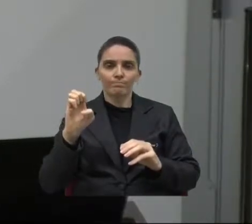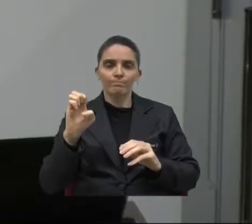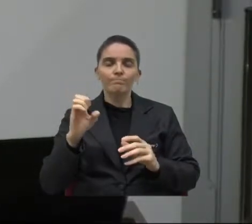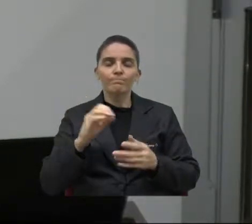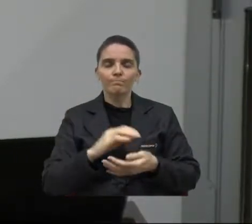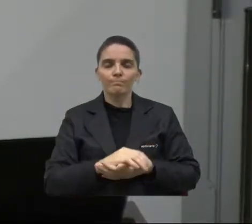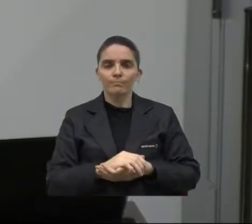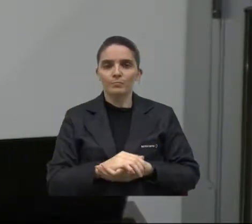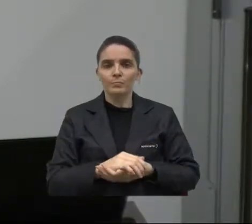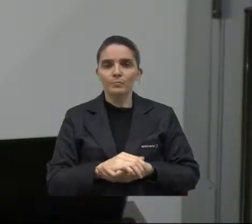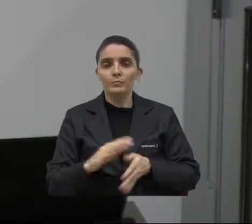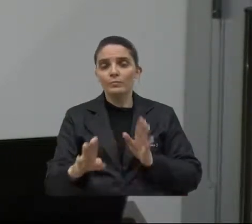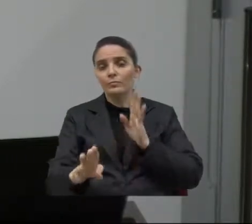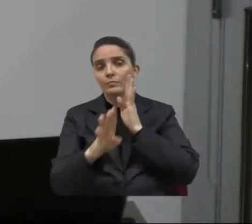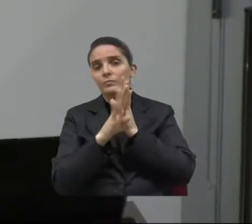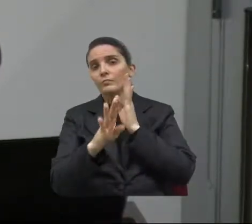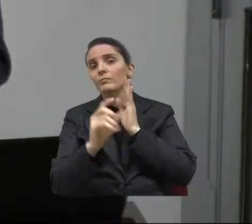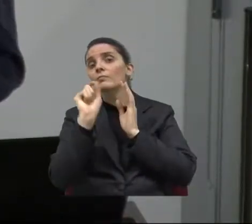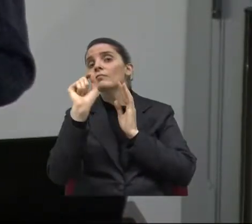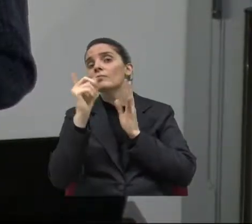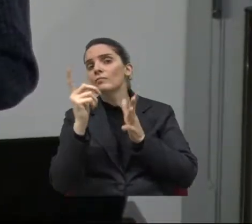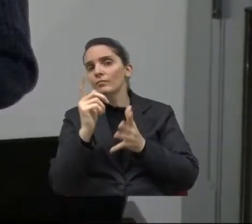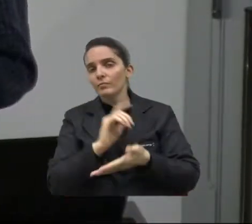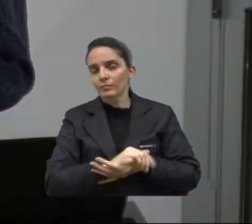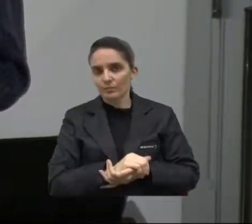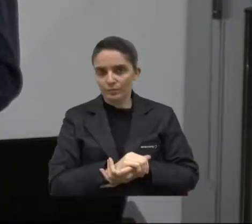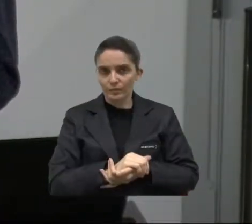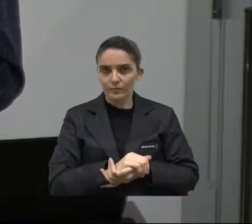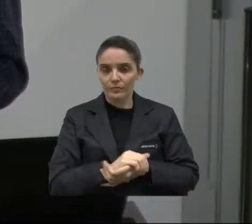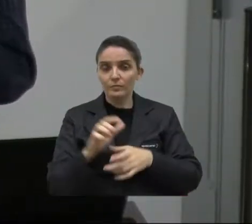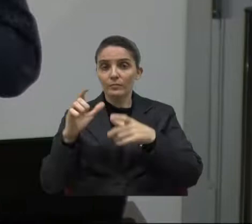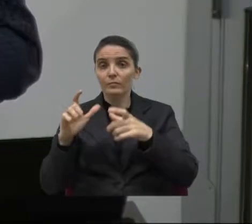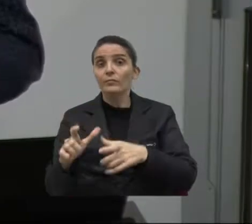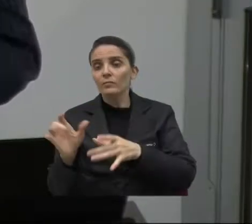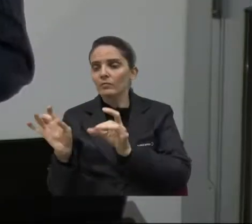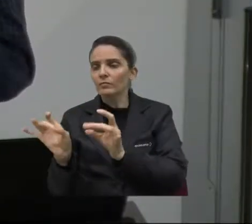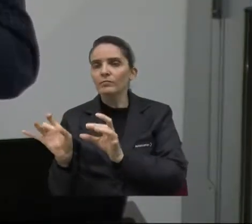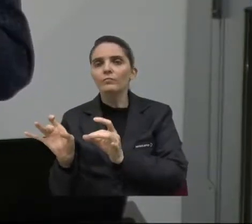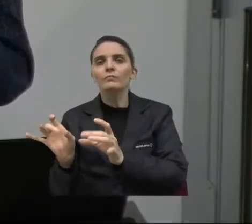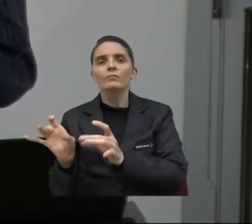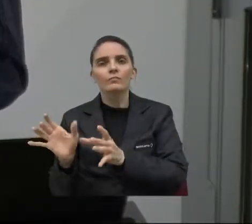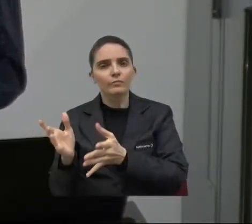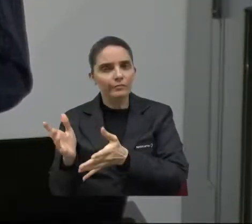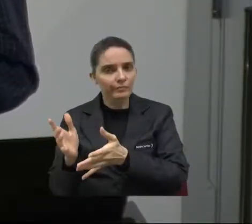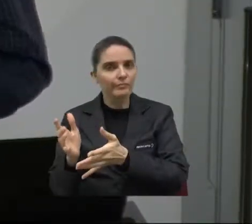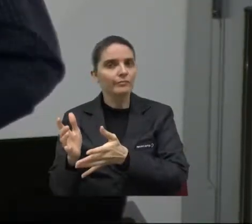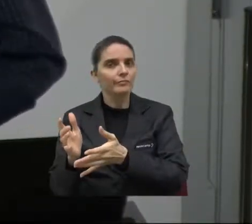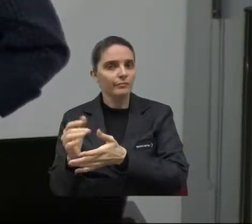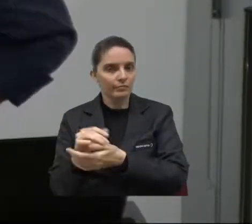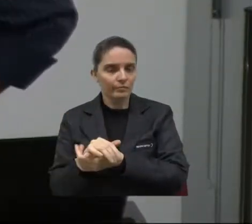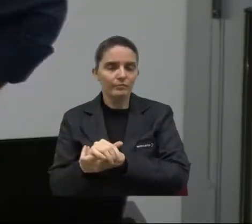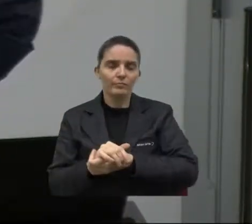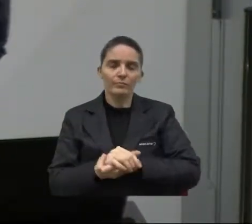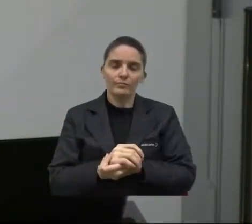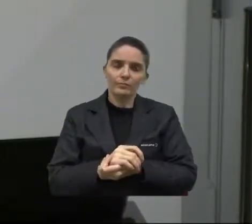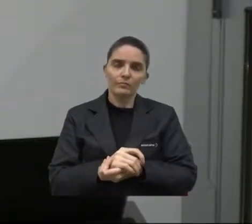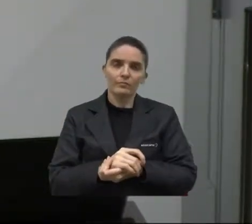e descobriu-se até, vereador Cleito, onde teria vendido. Teria uma hipótese, estariam lá alguns